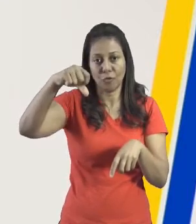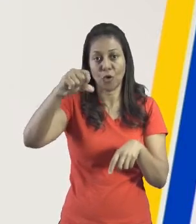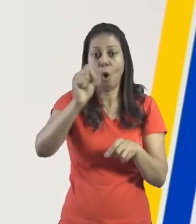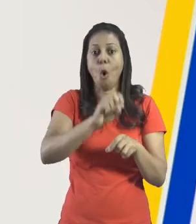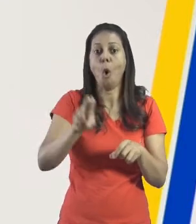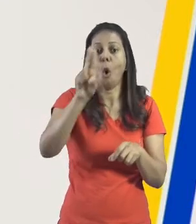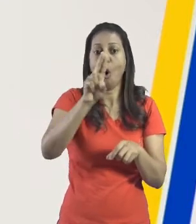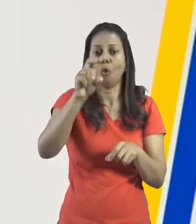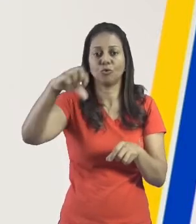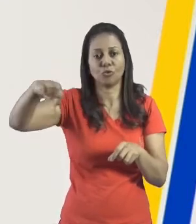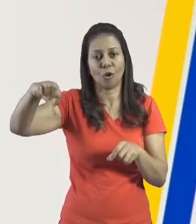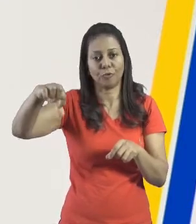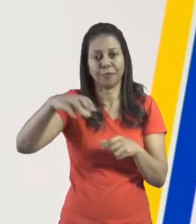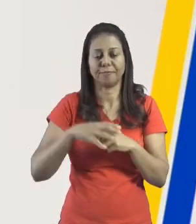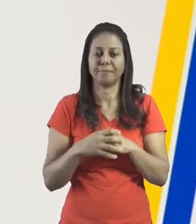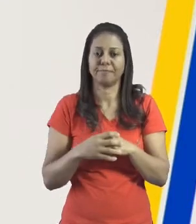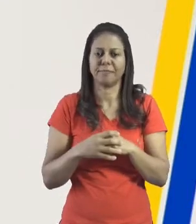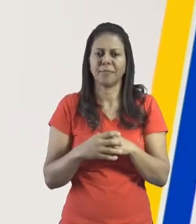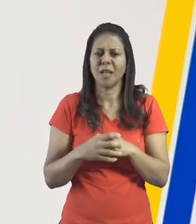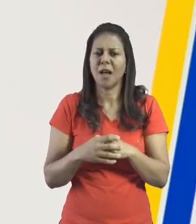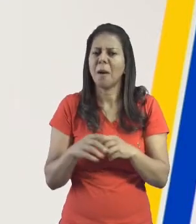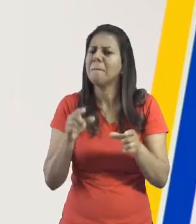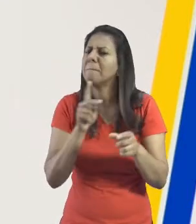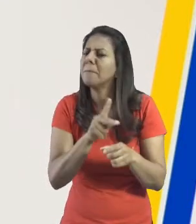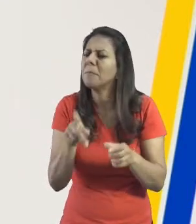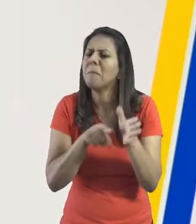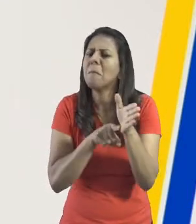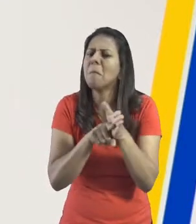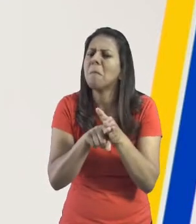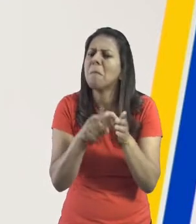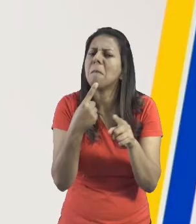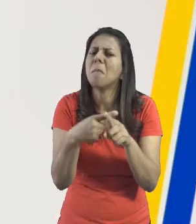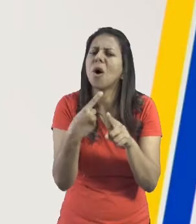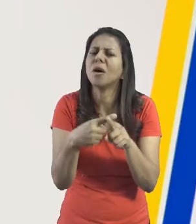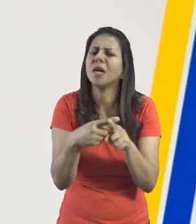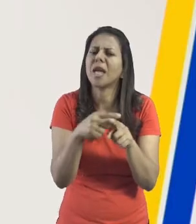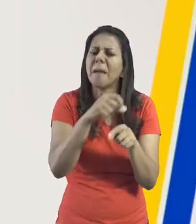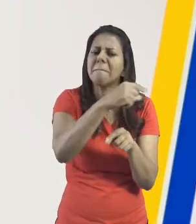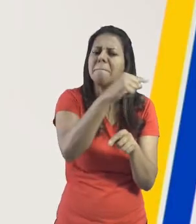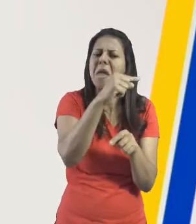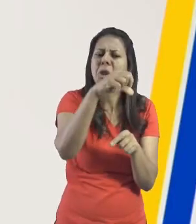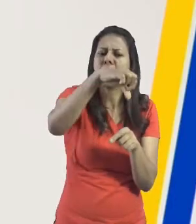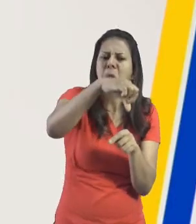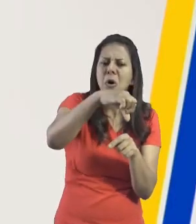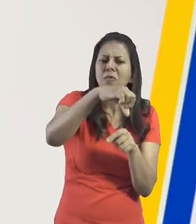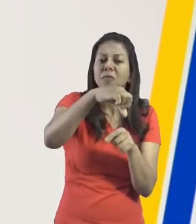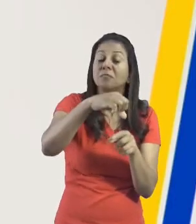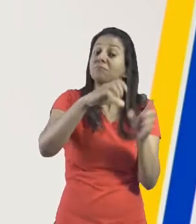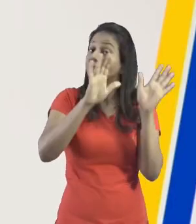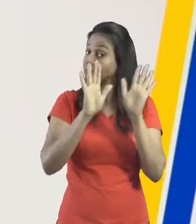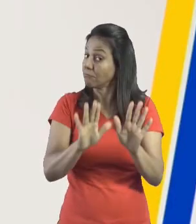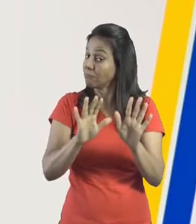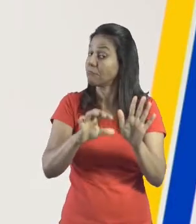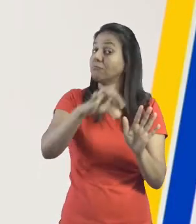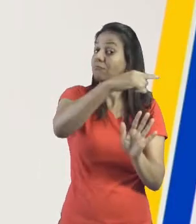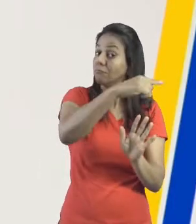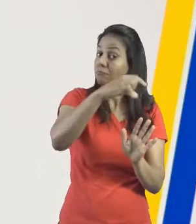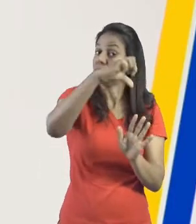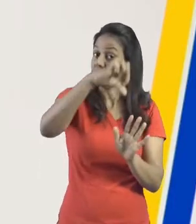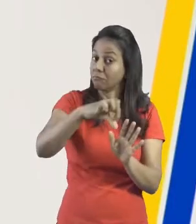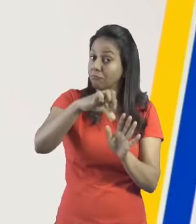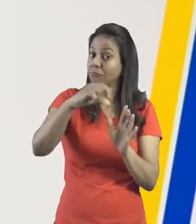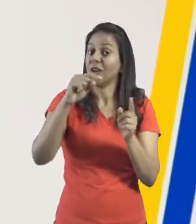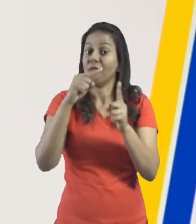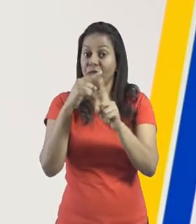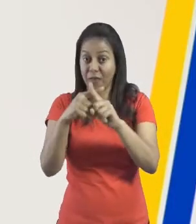ser 9. Aí, professor, por que esse menos 9? Porque, como eu falei na aula anterior, menos 9 vezes